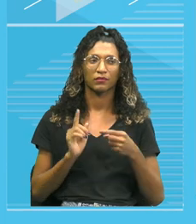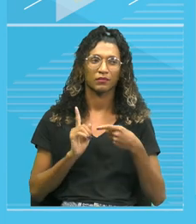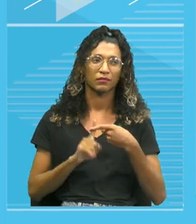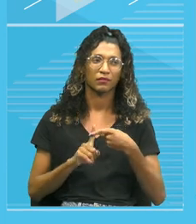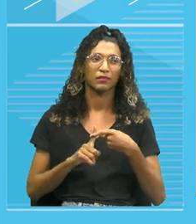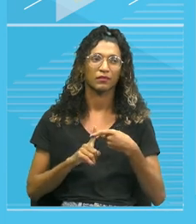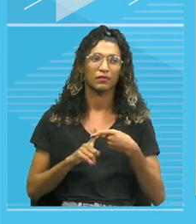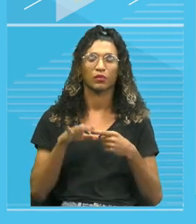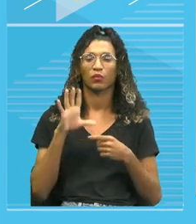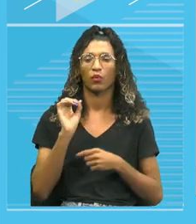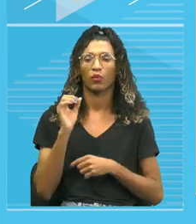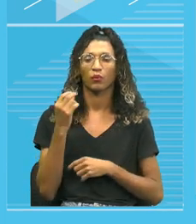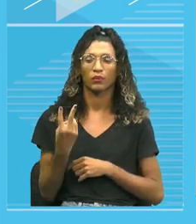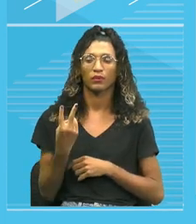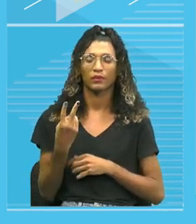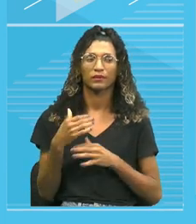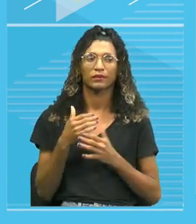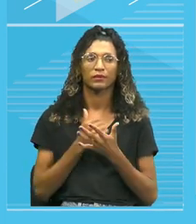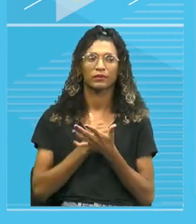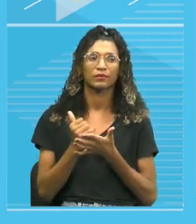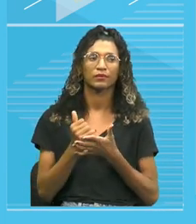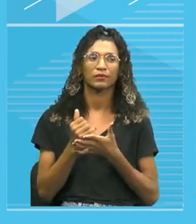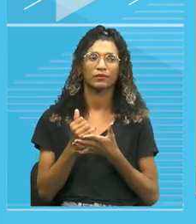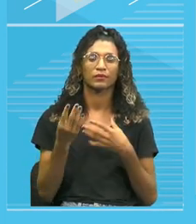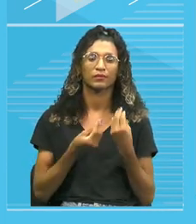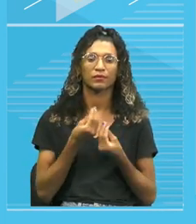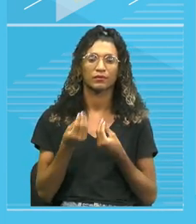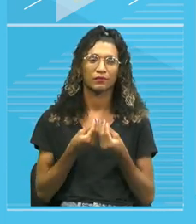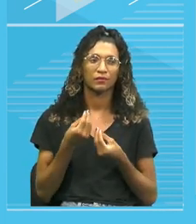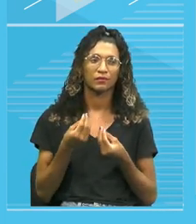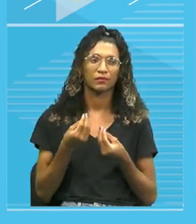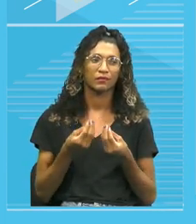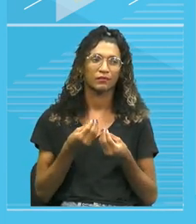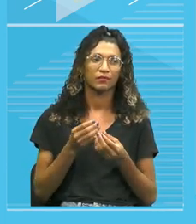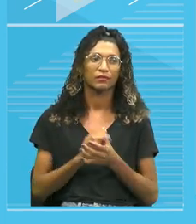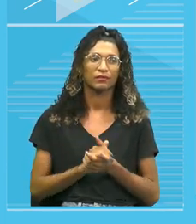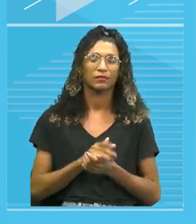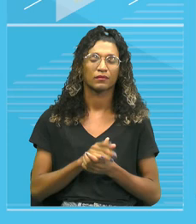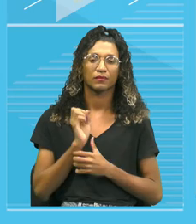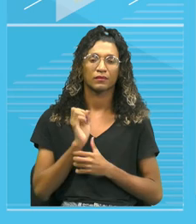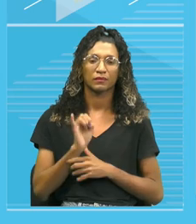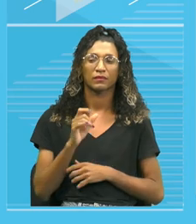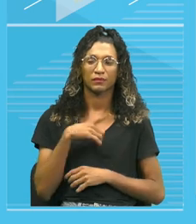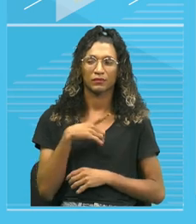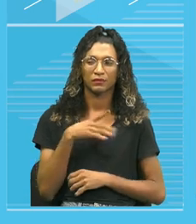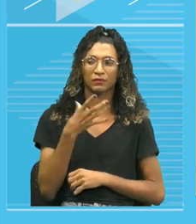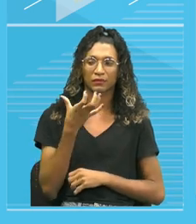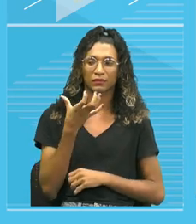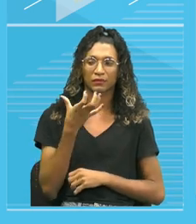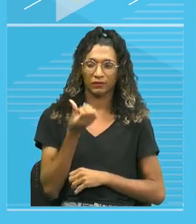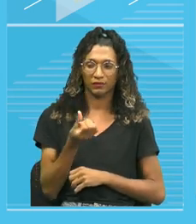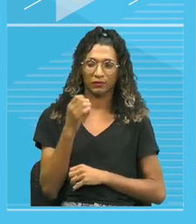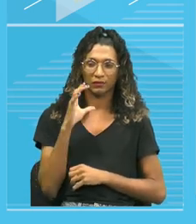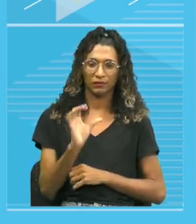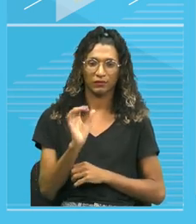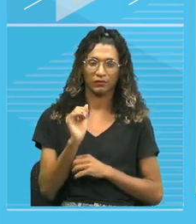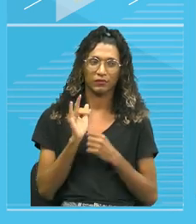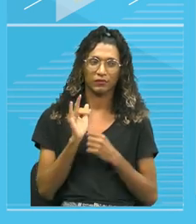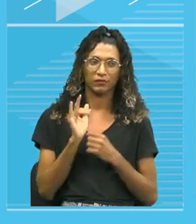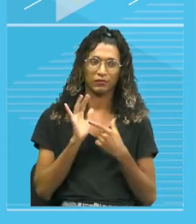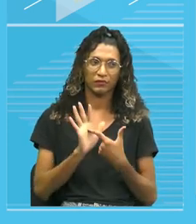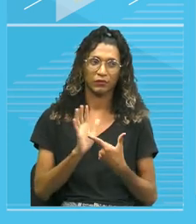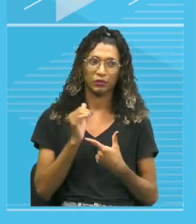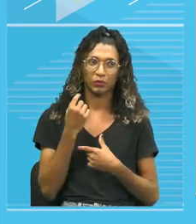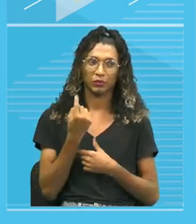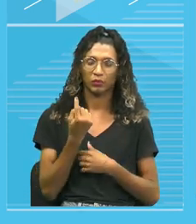Balancear ela aí começa assim ó se aqui tem seis carbonos eu coloco um aqui na frente e